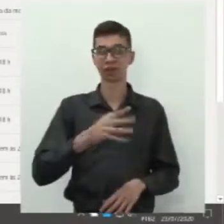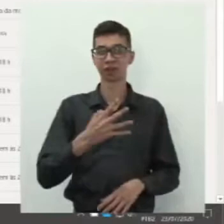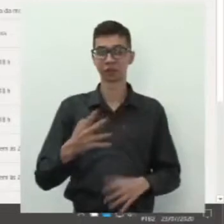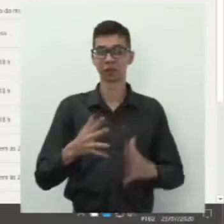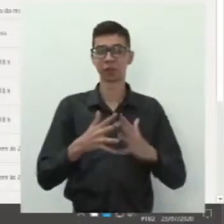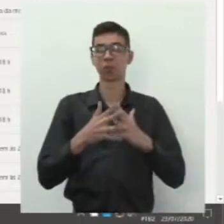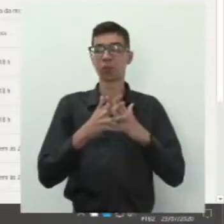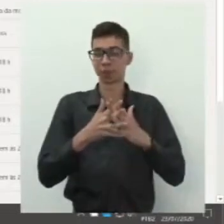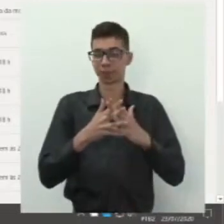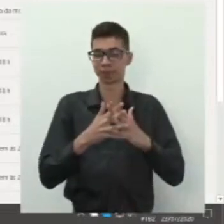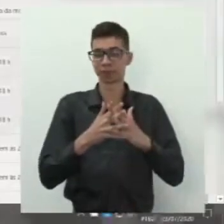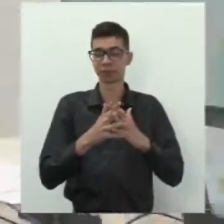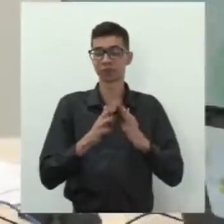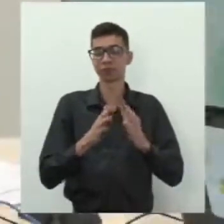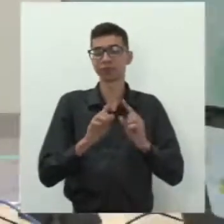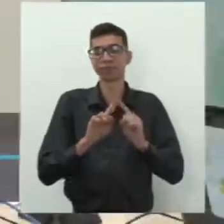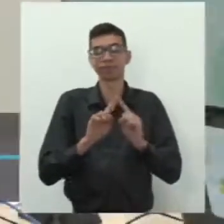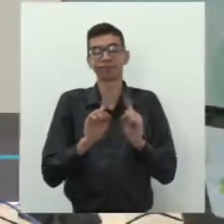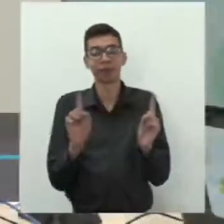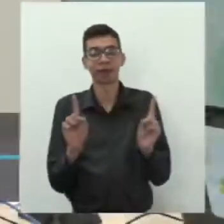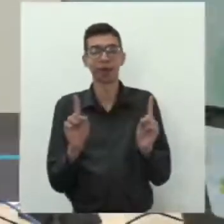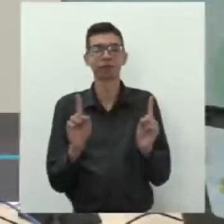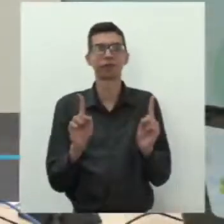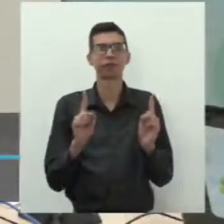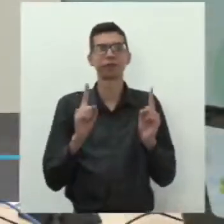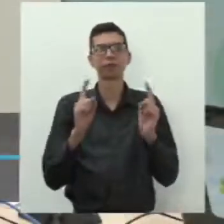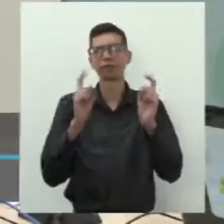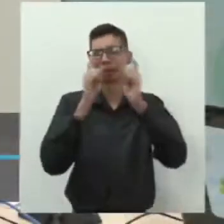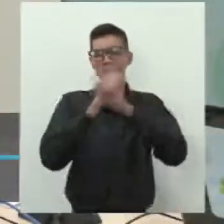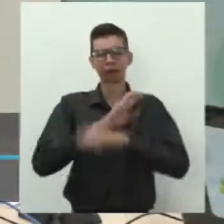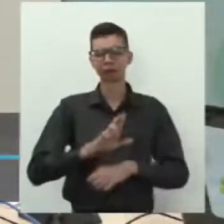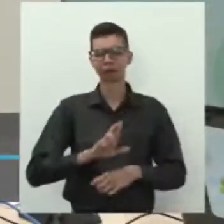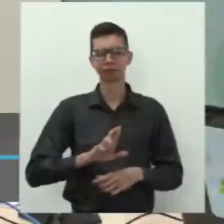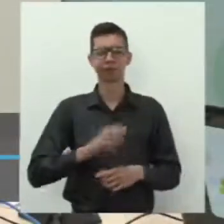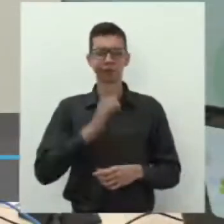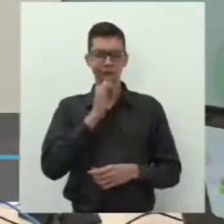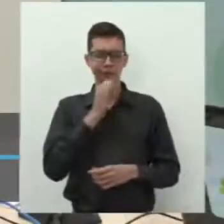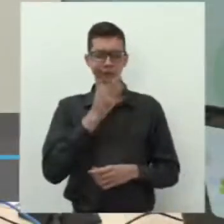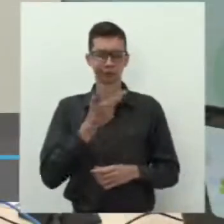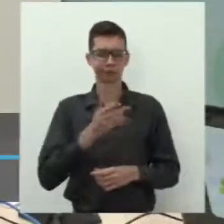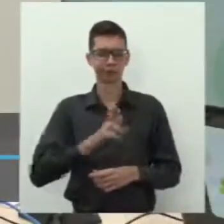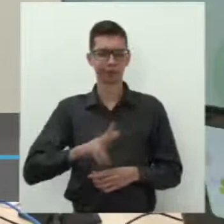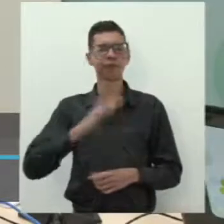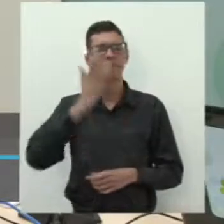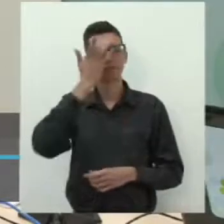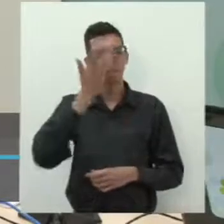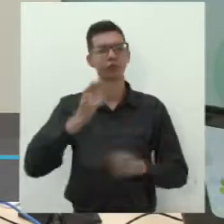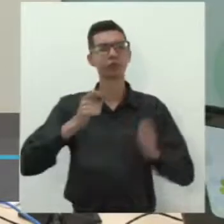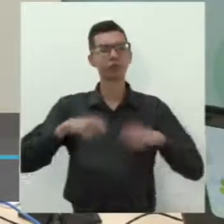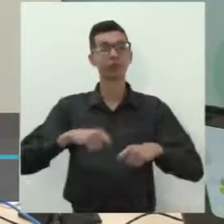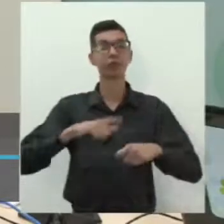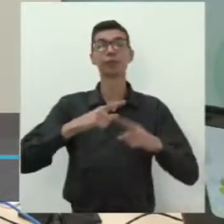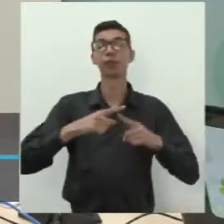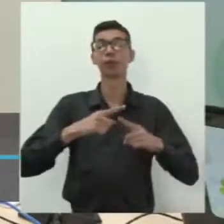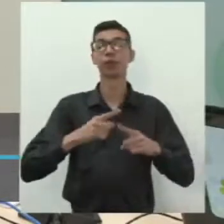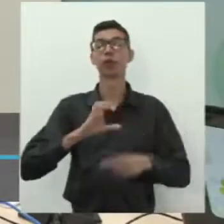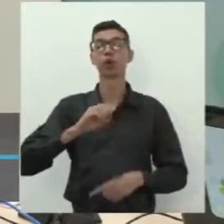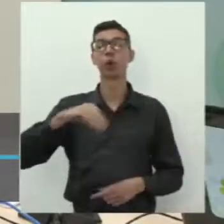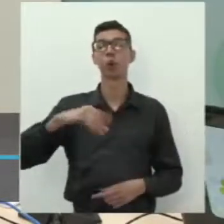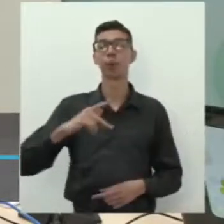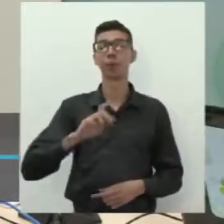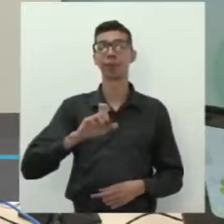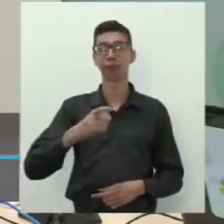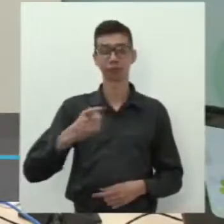ferramenta complicada, né? São coisas diferentes. Complexo tem muitos recursos, mas esses recursos eles são geridos por